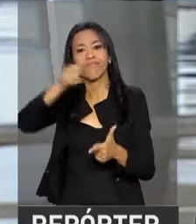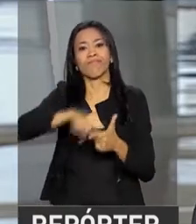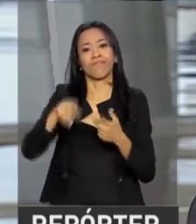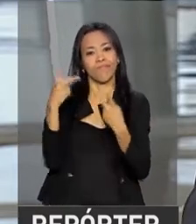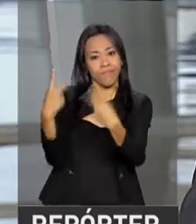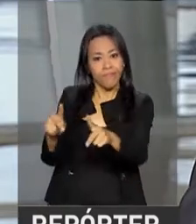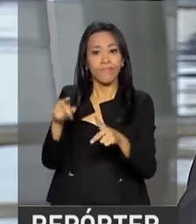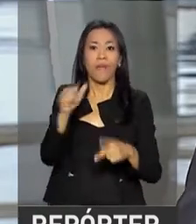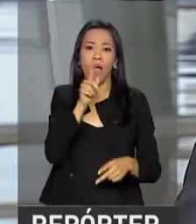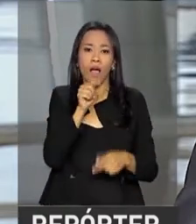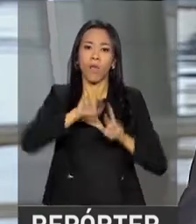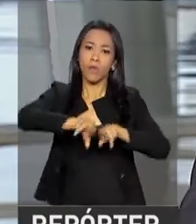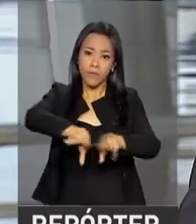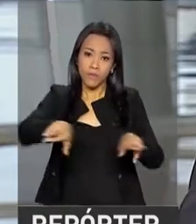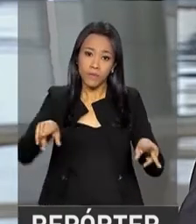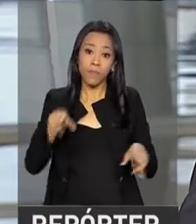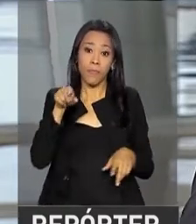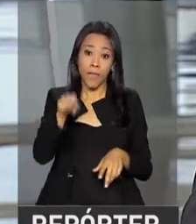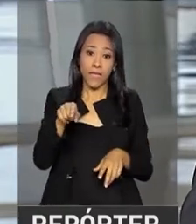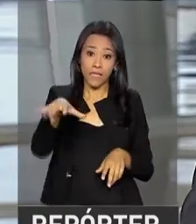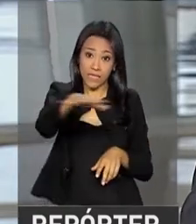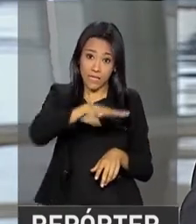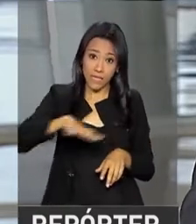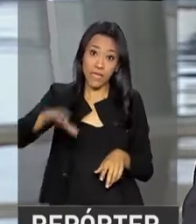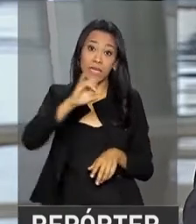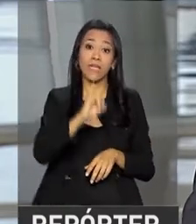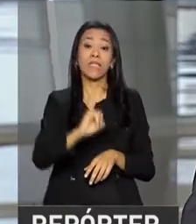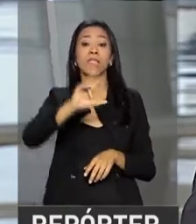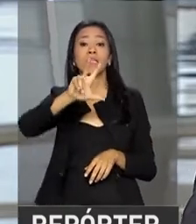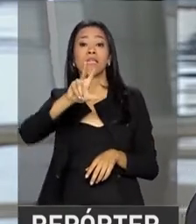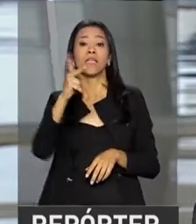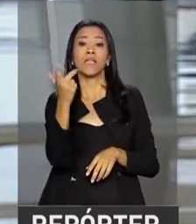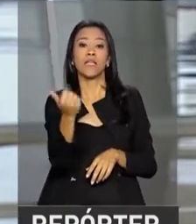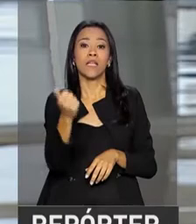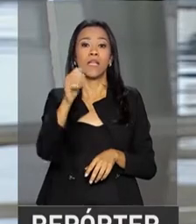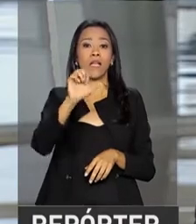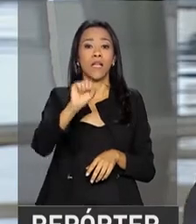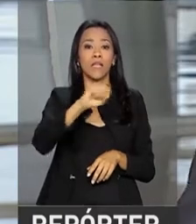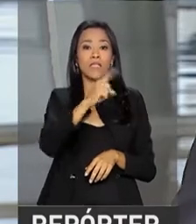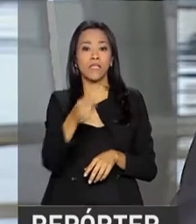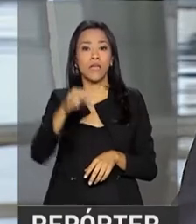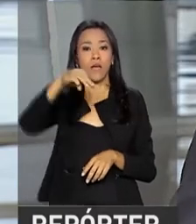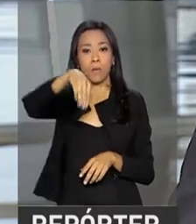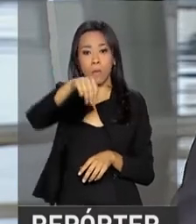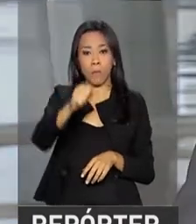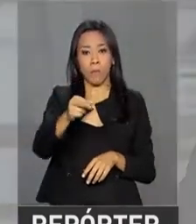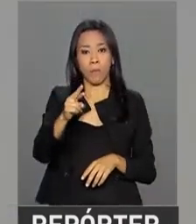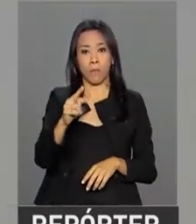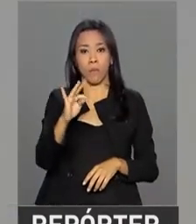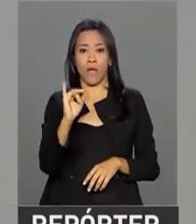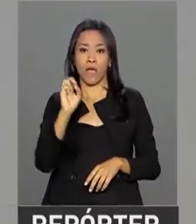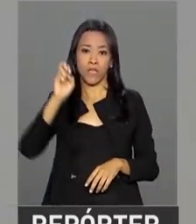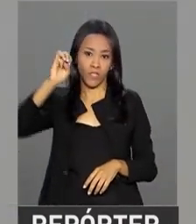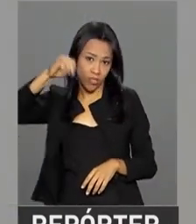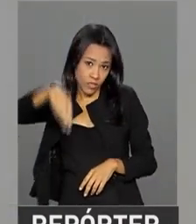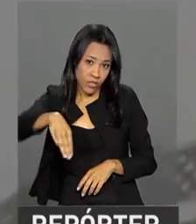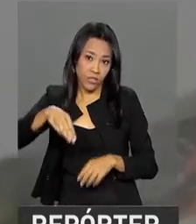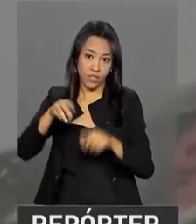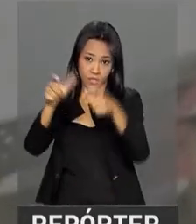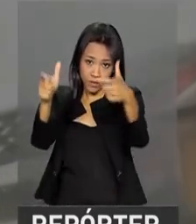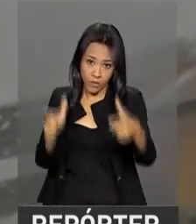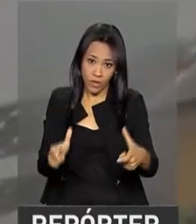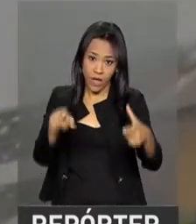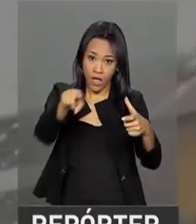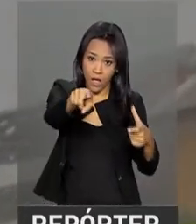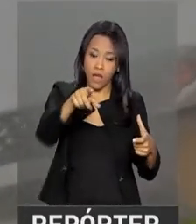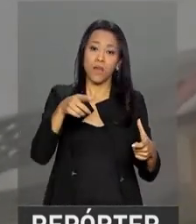ilhas de San Martín, a ilha de Tortola e também de Turcas e Caicos. Em San Martín, para